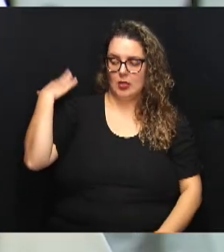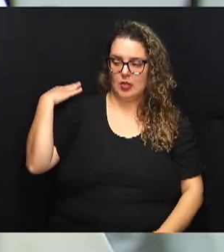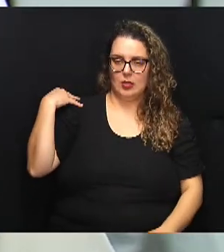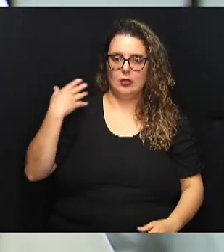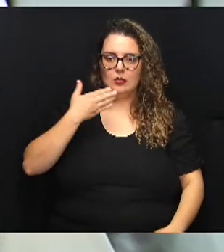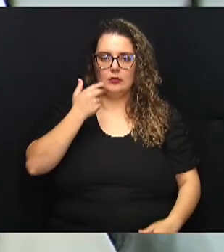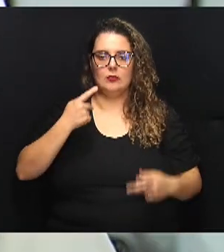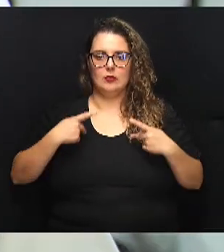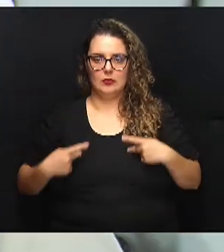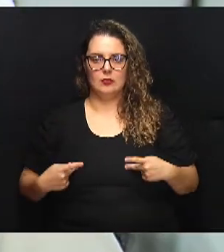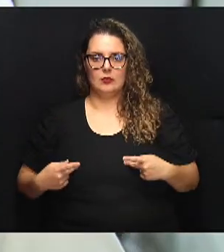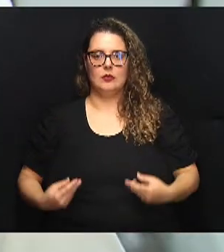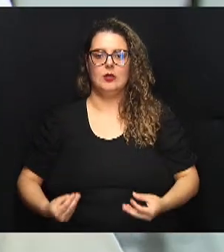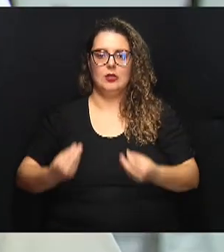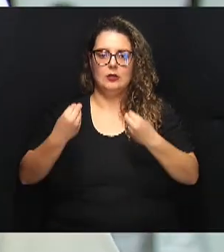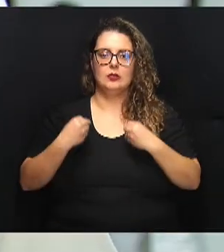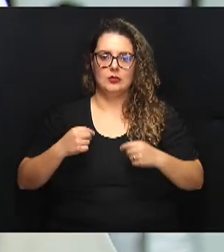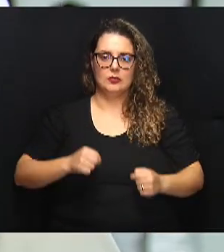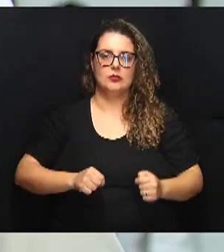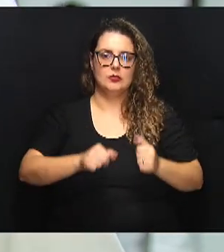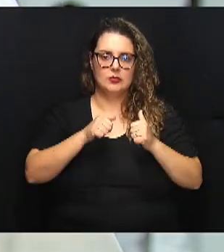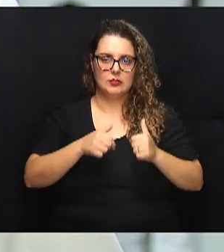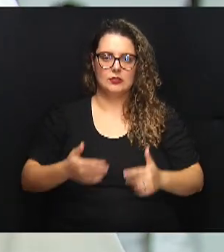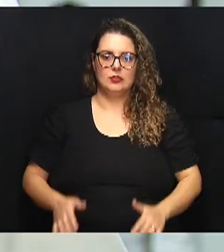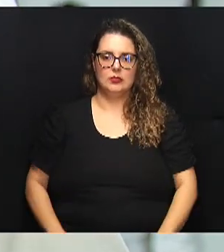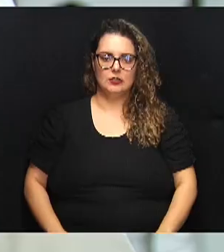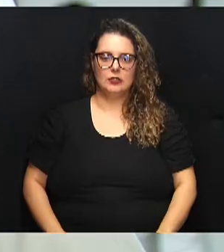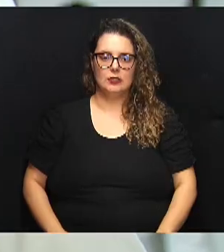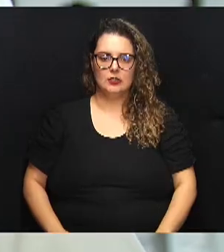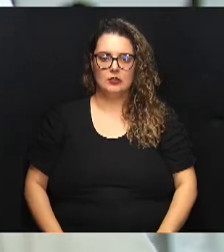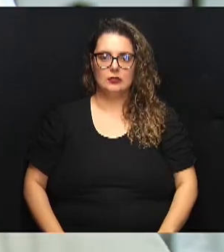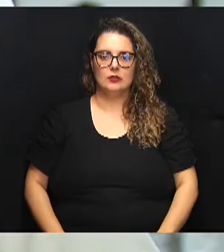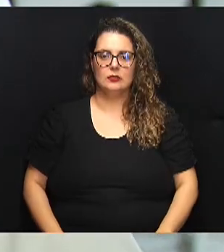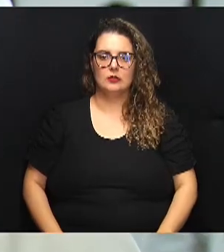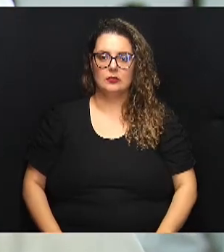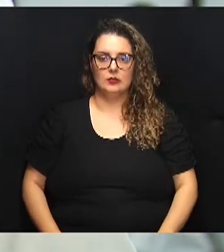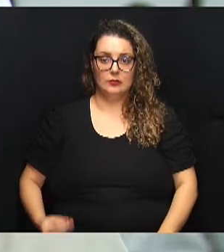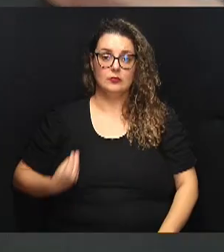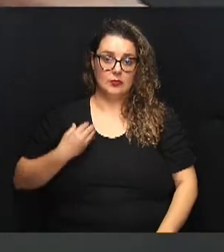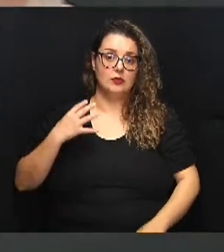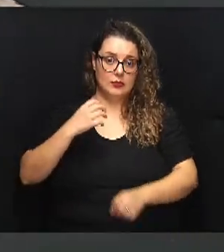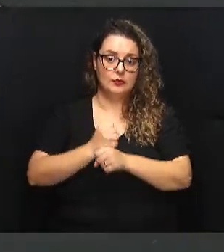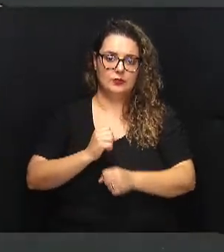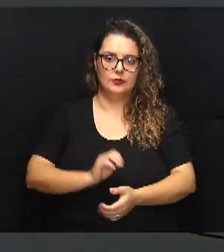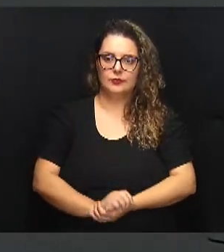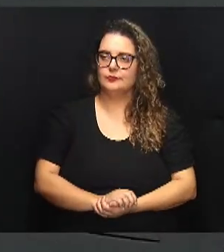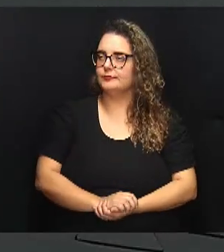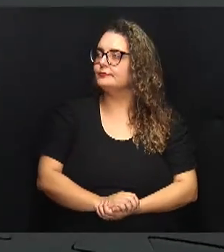postura e me trouxe todo esse benefício, né, para a vida no geral, né?